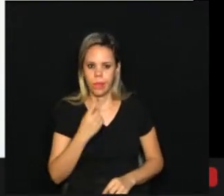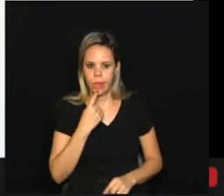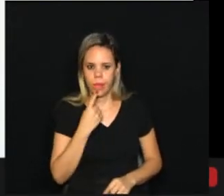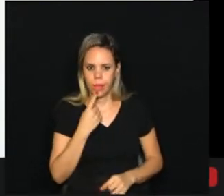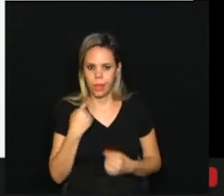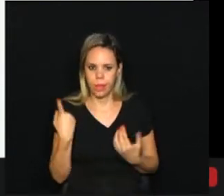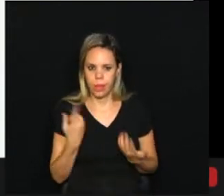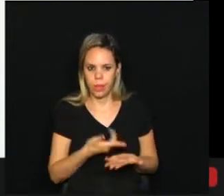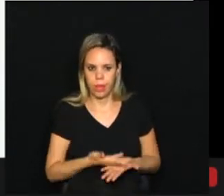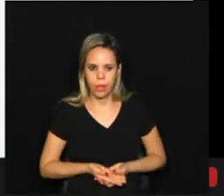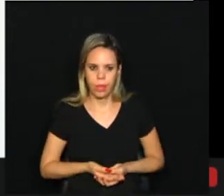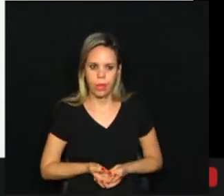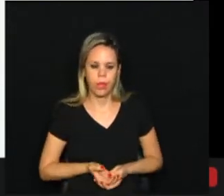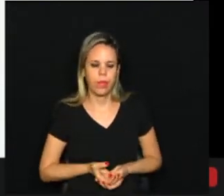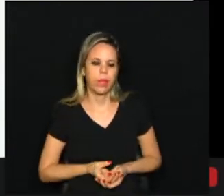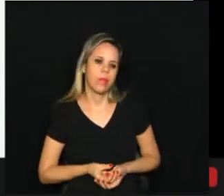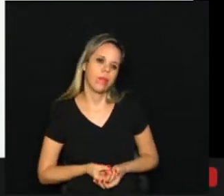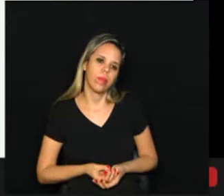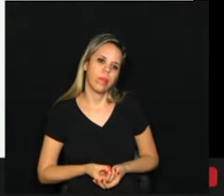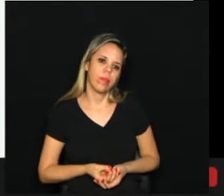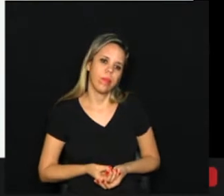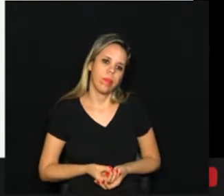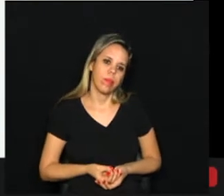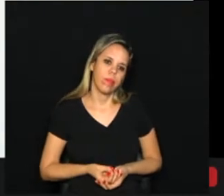nós estamos